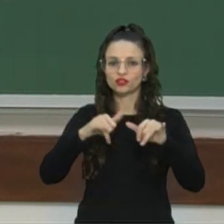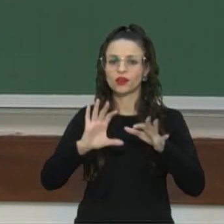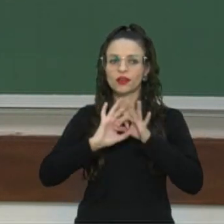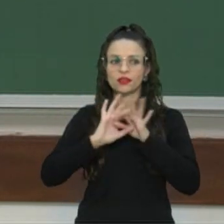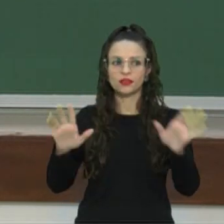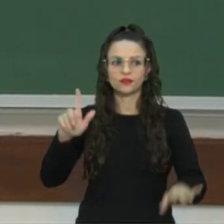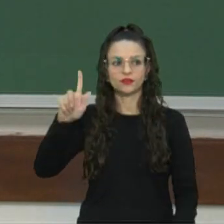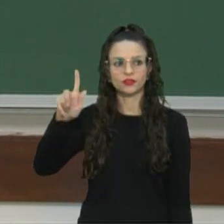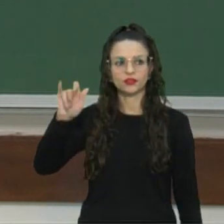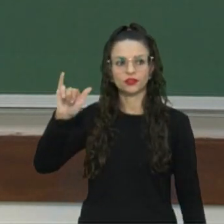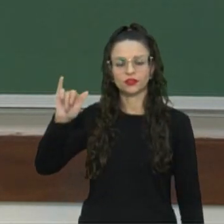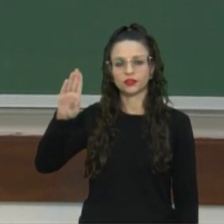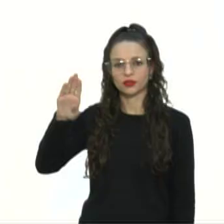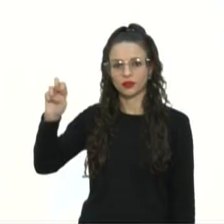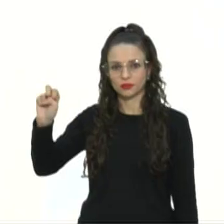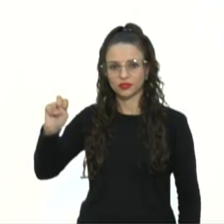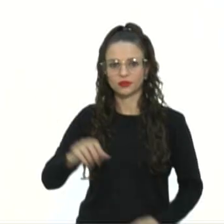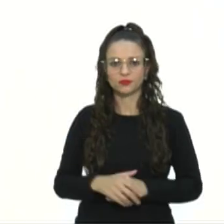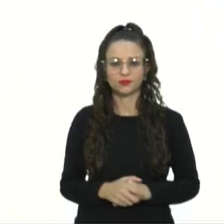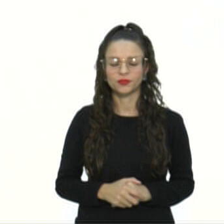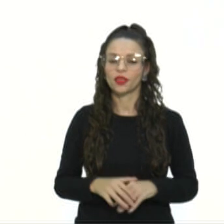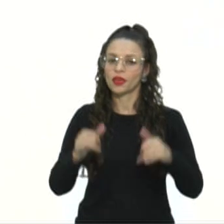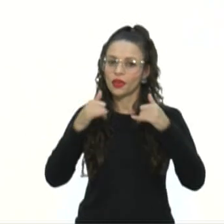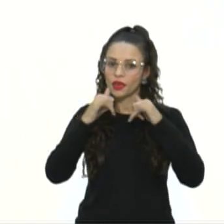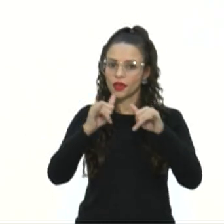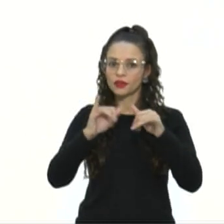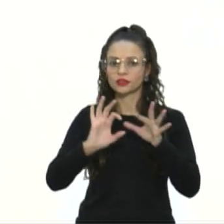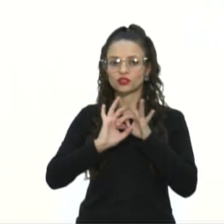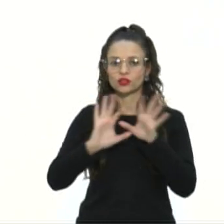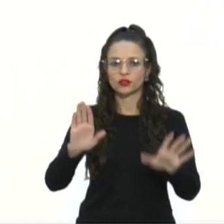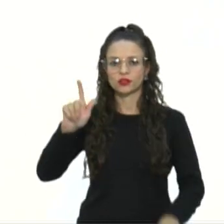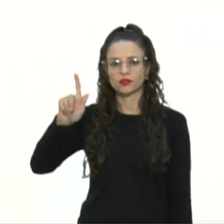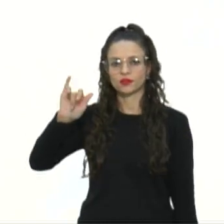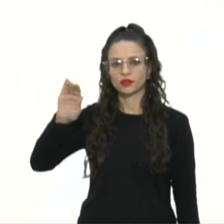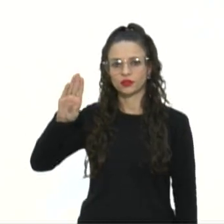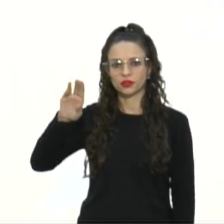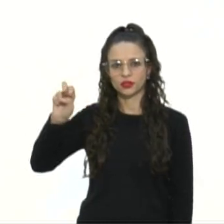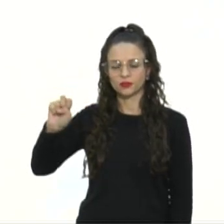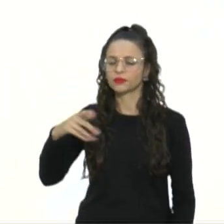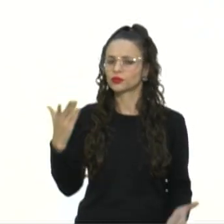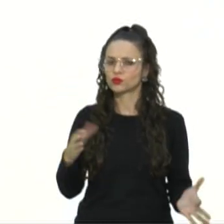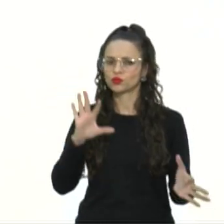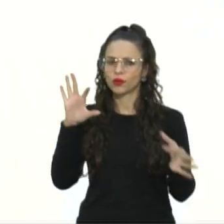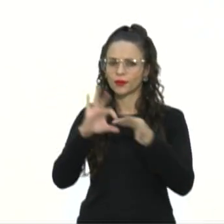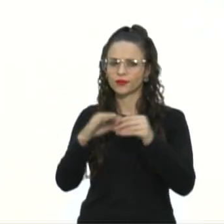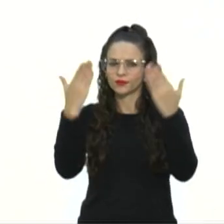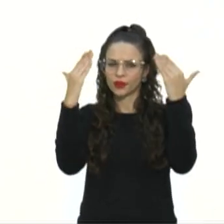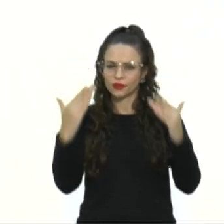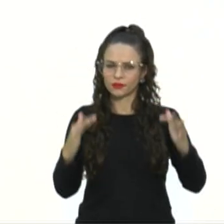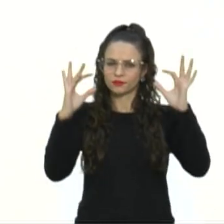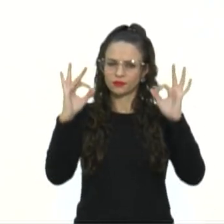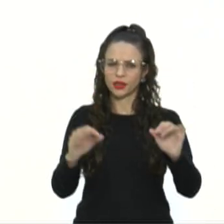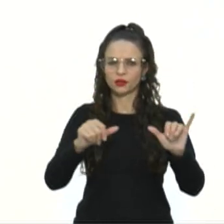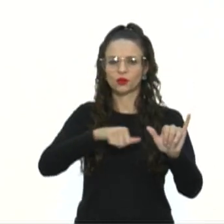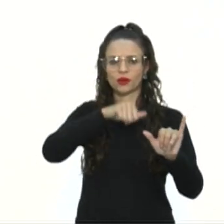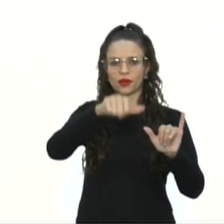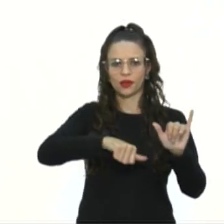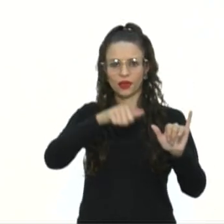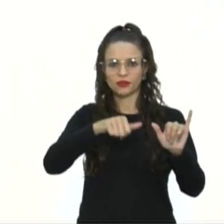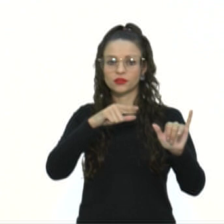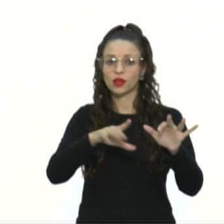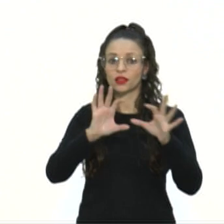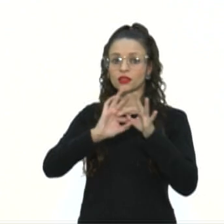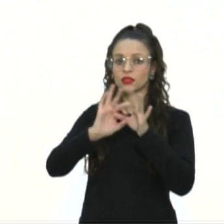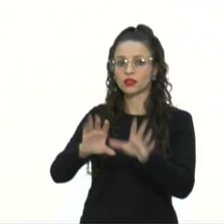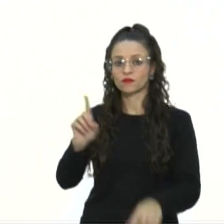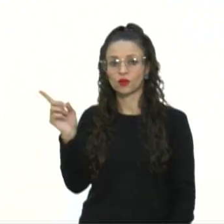Gibbs. A energia livre de Gibbs, ela serve para a gente poder verificar de verdade se uma reação é espontânea